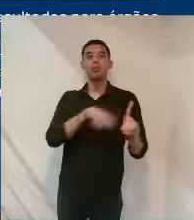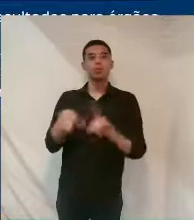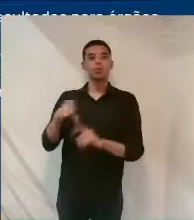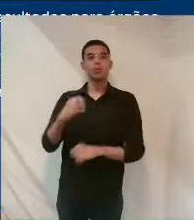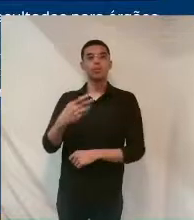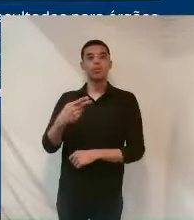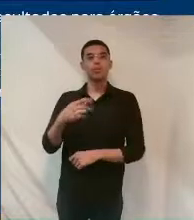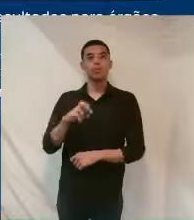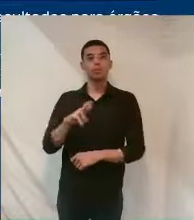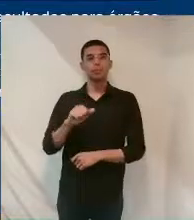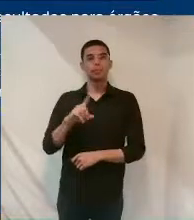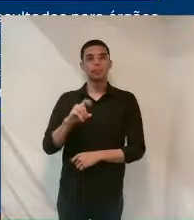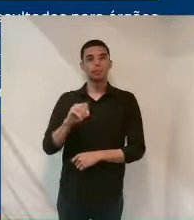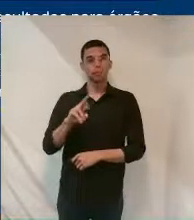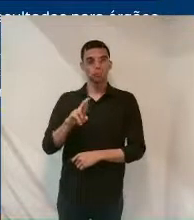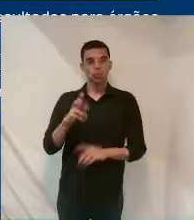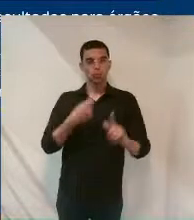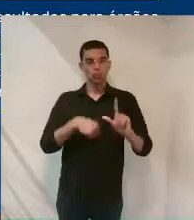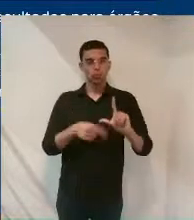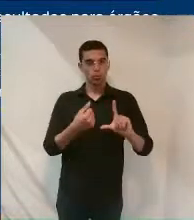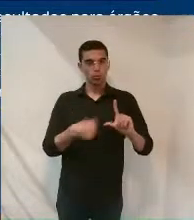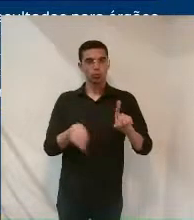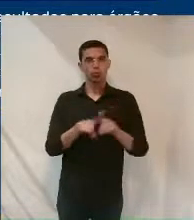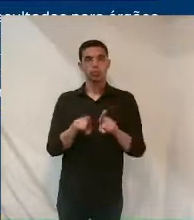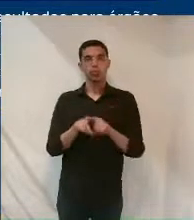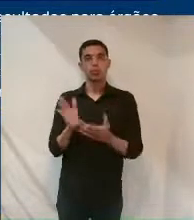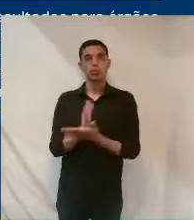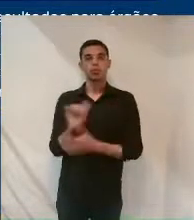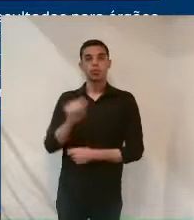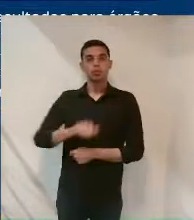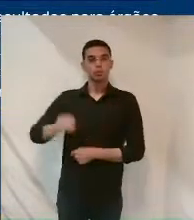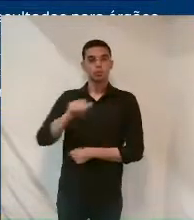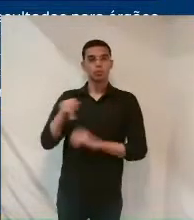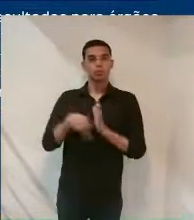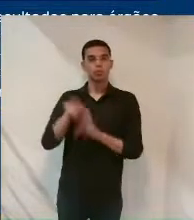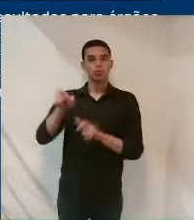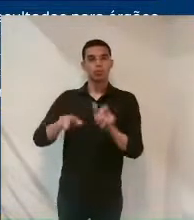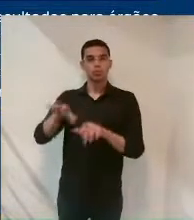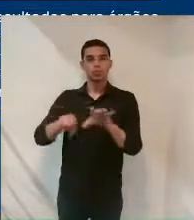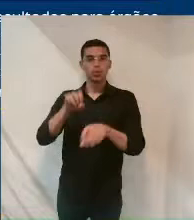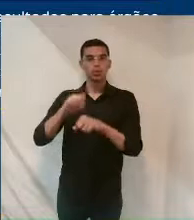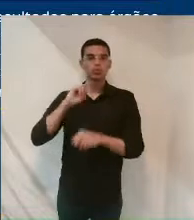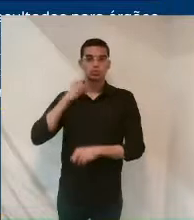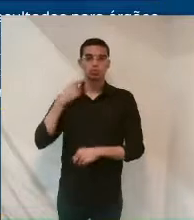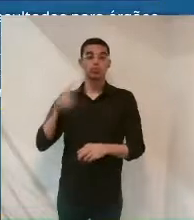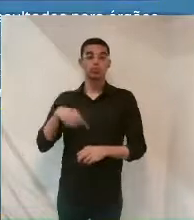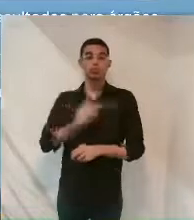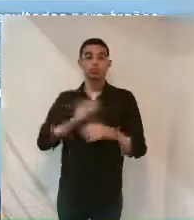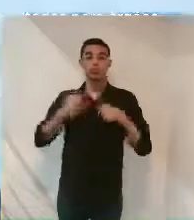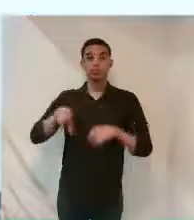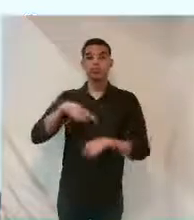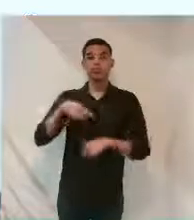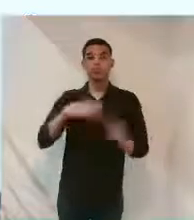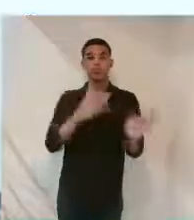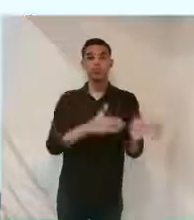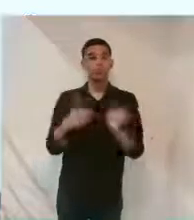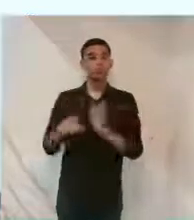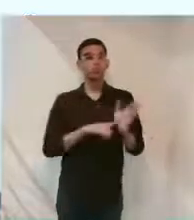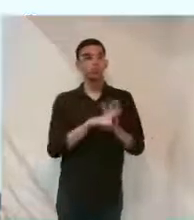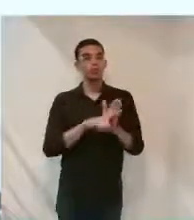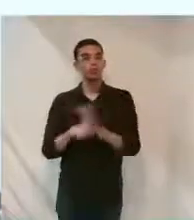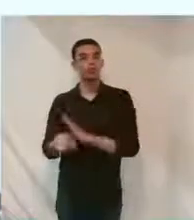como prioridade cooperativas e associações de catadores, a gente precisa ter todo um processo de verificação